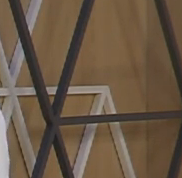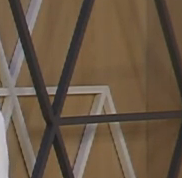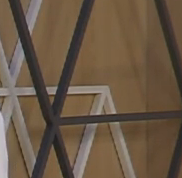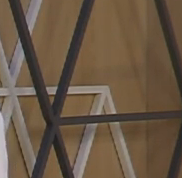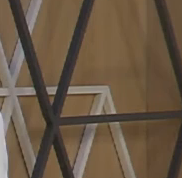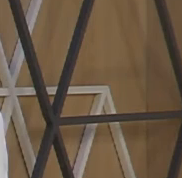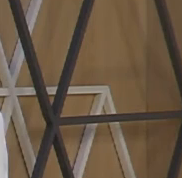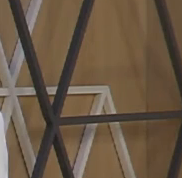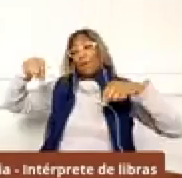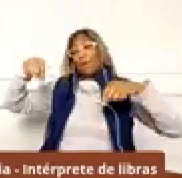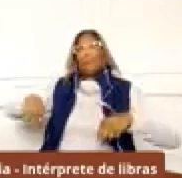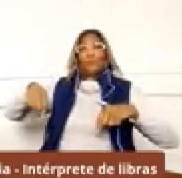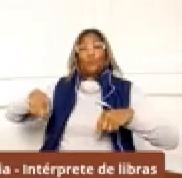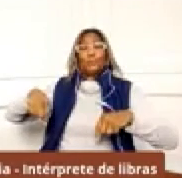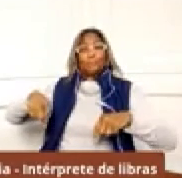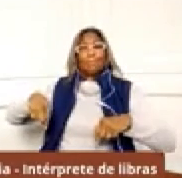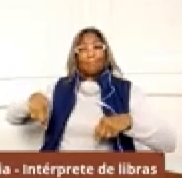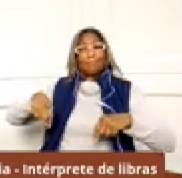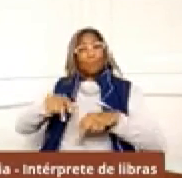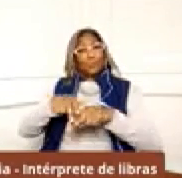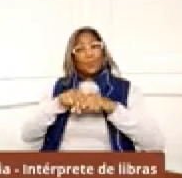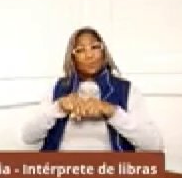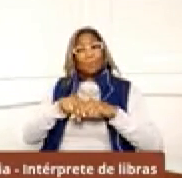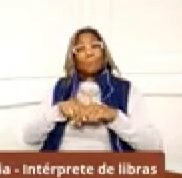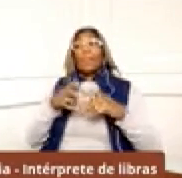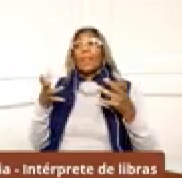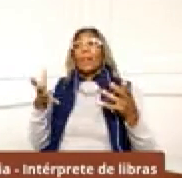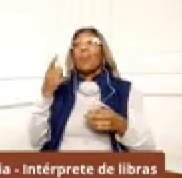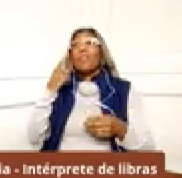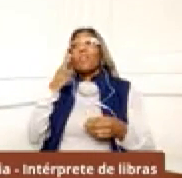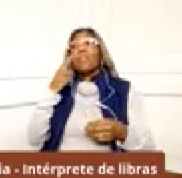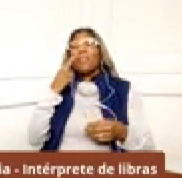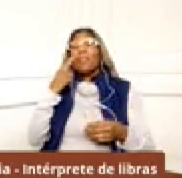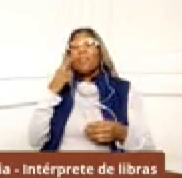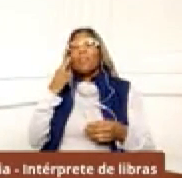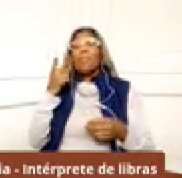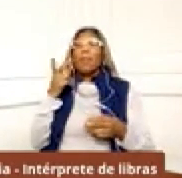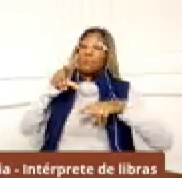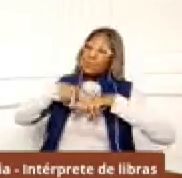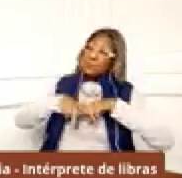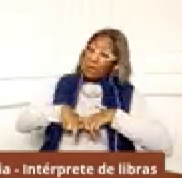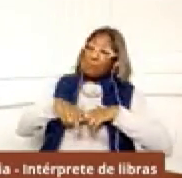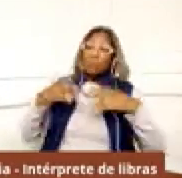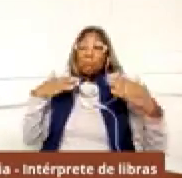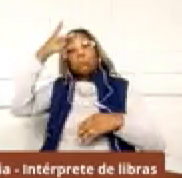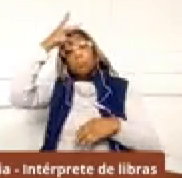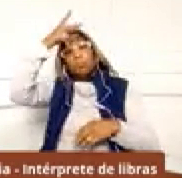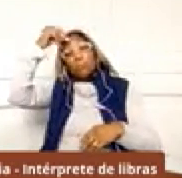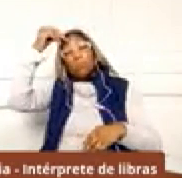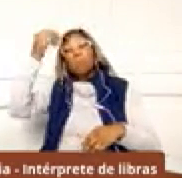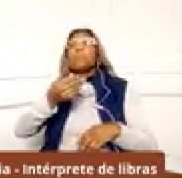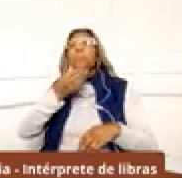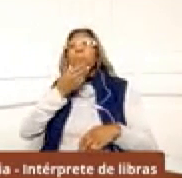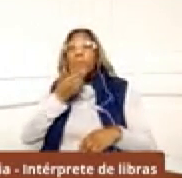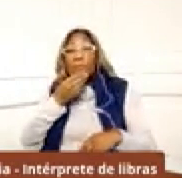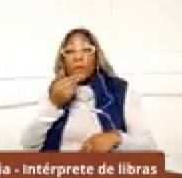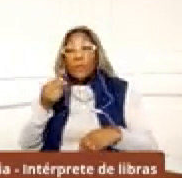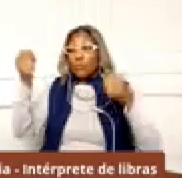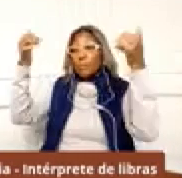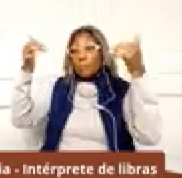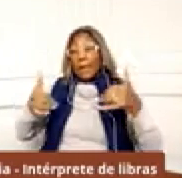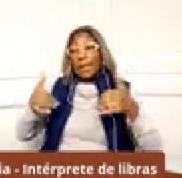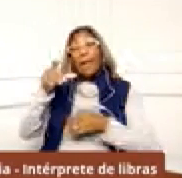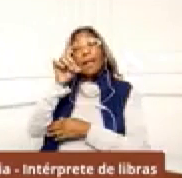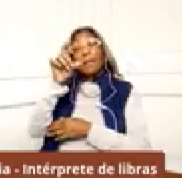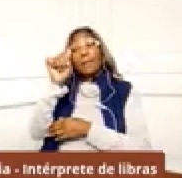controlado. Vamos ouvir as ponderações, os argumentos dos prefeitos, vamos detalhar os dados das regiões,